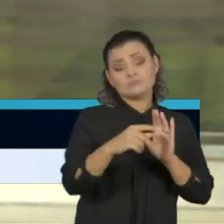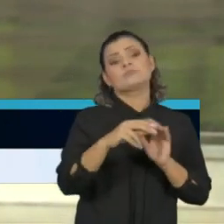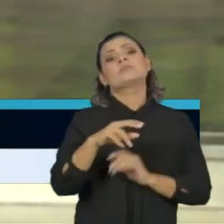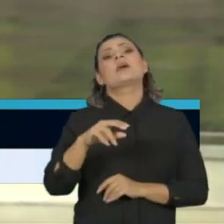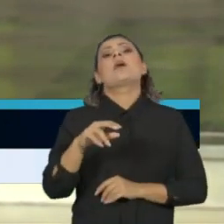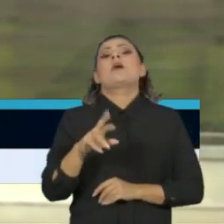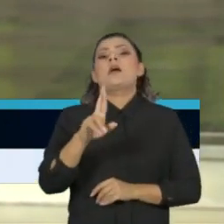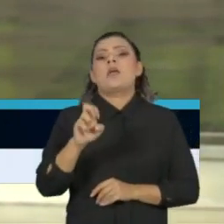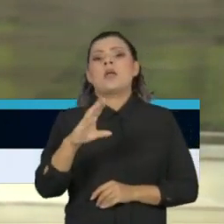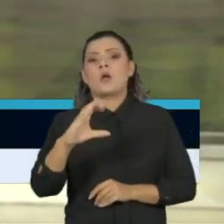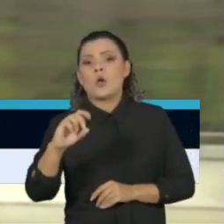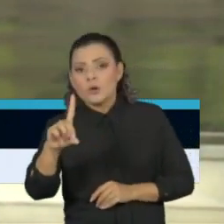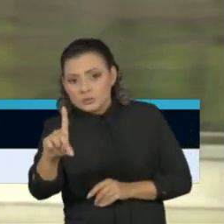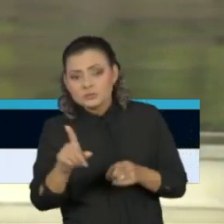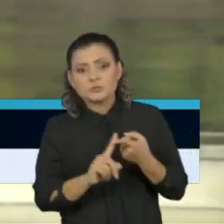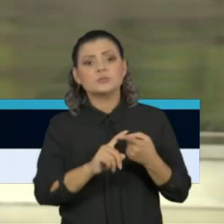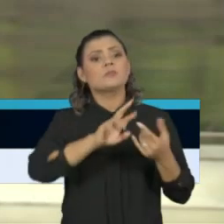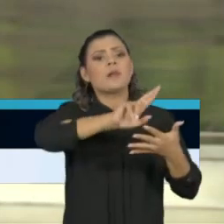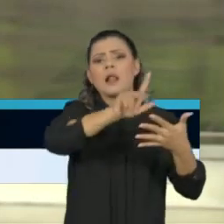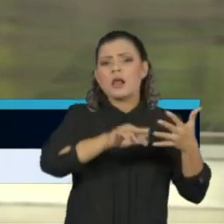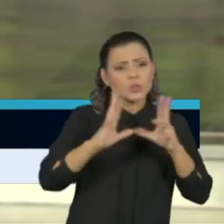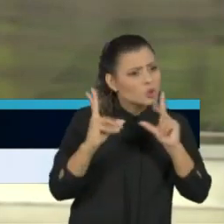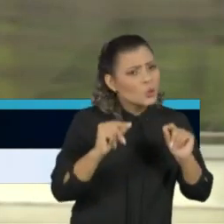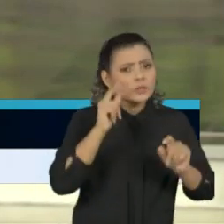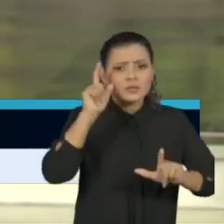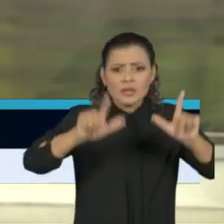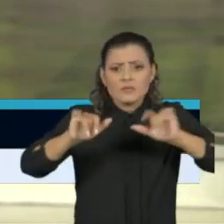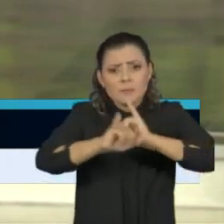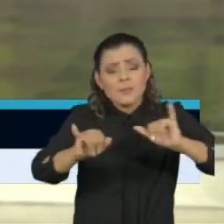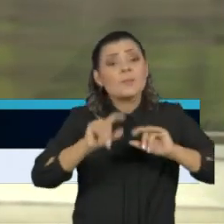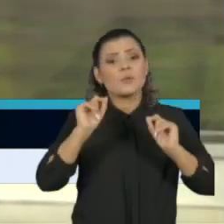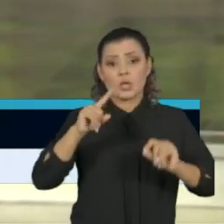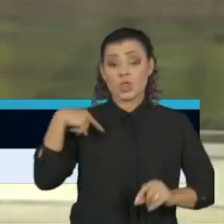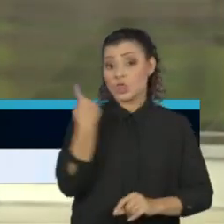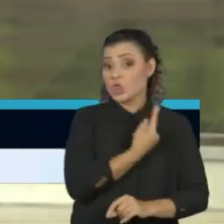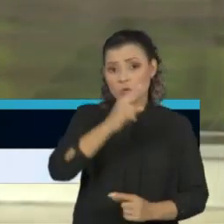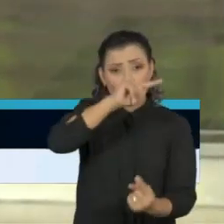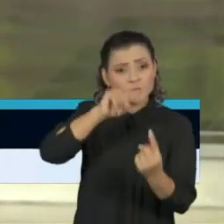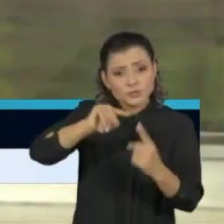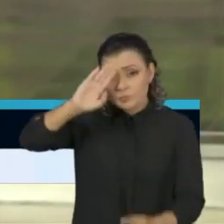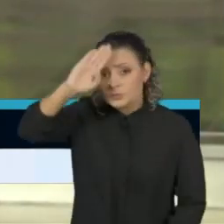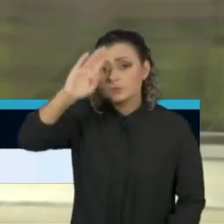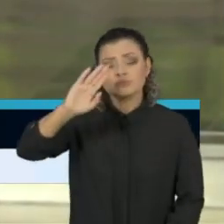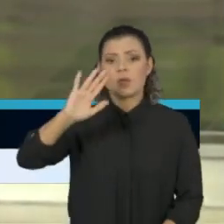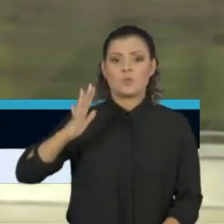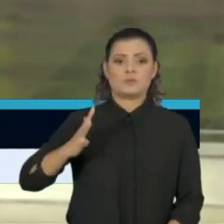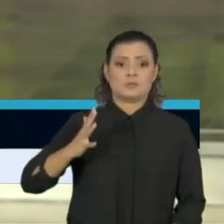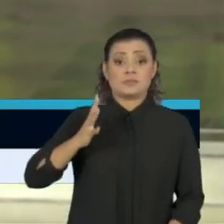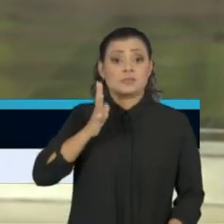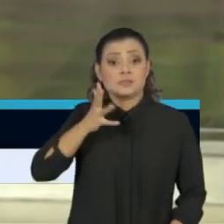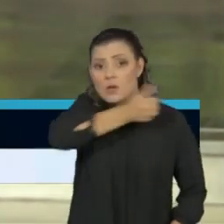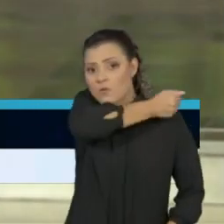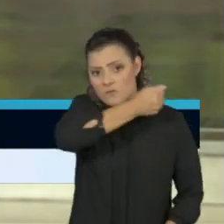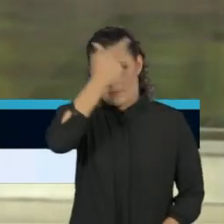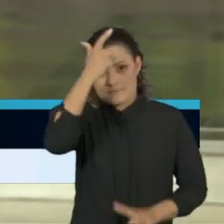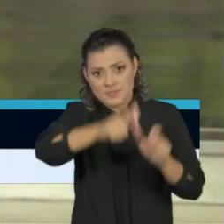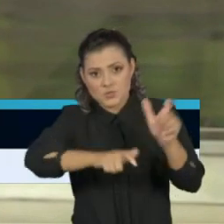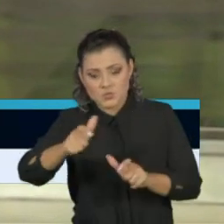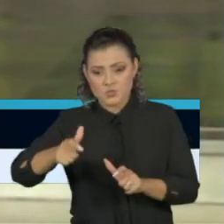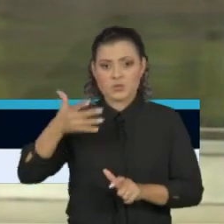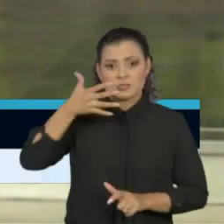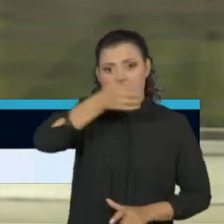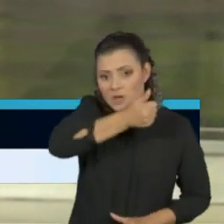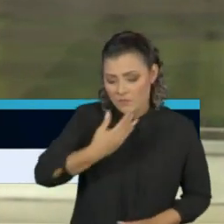demais que aqui estão, é salvar vidas. Nós estamos preocupados em salvar vidas. Ao salvar vidas,